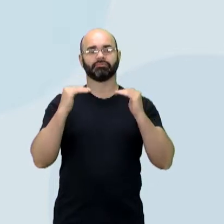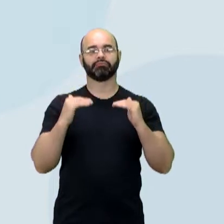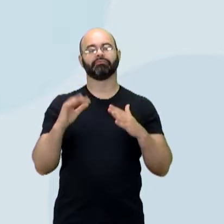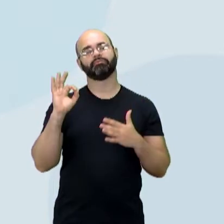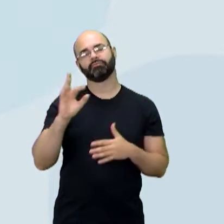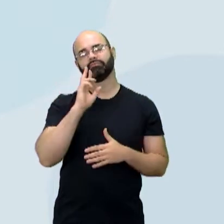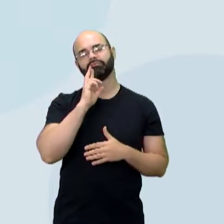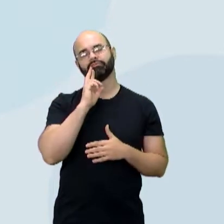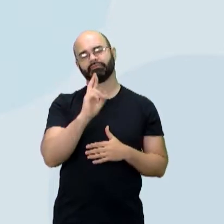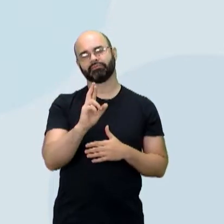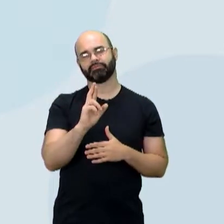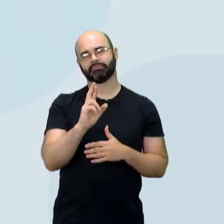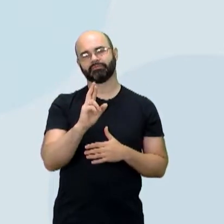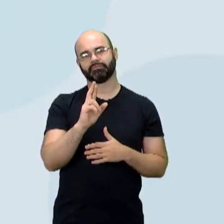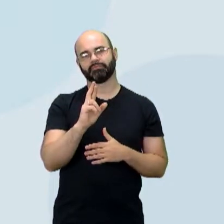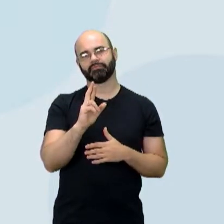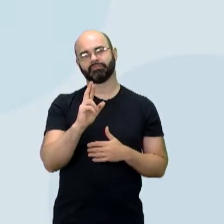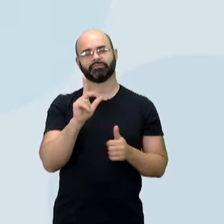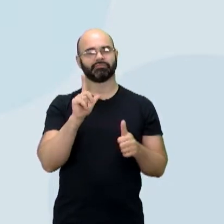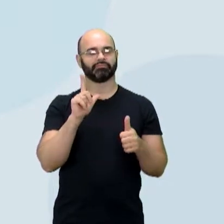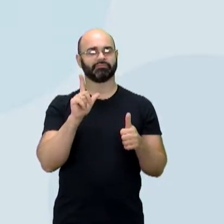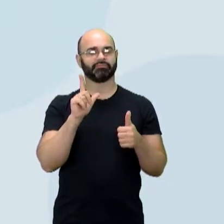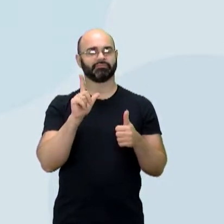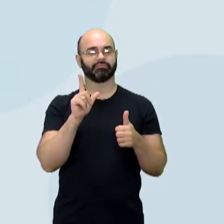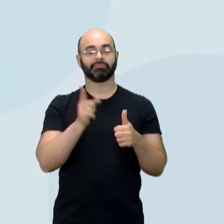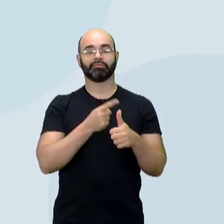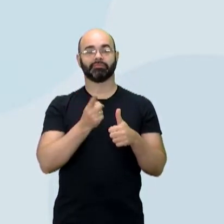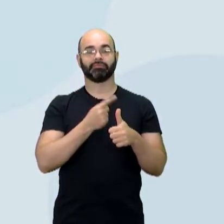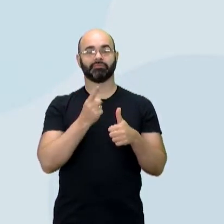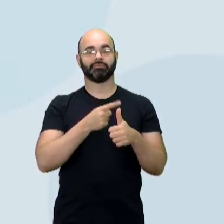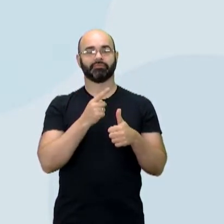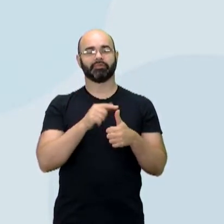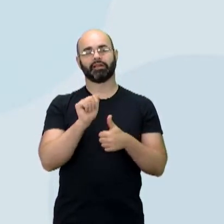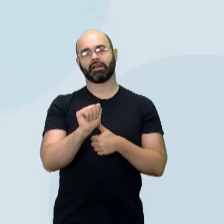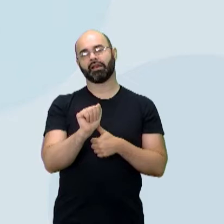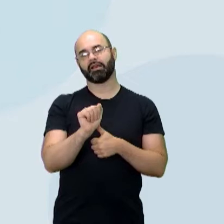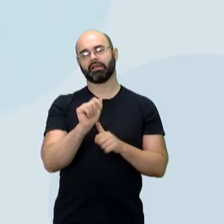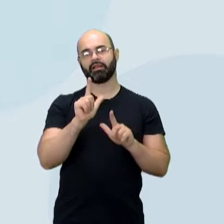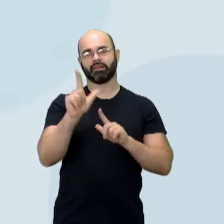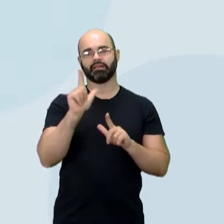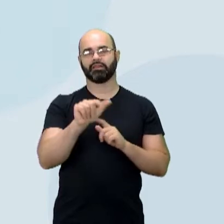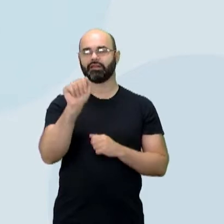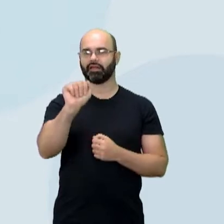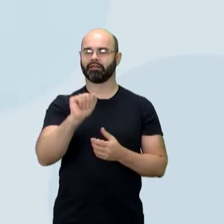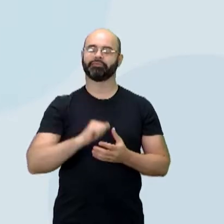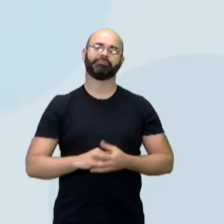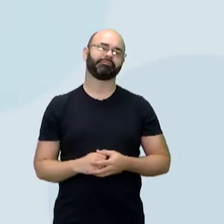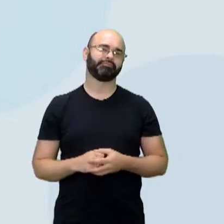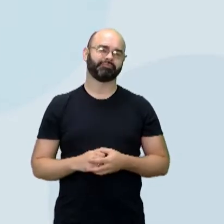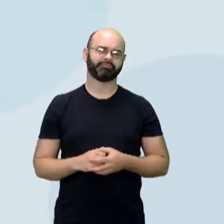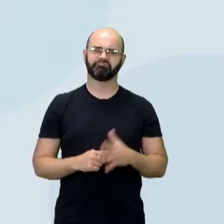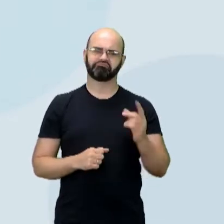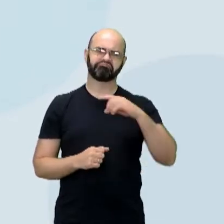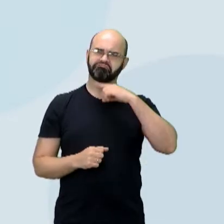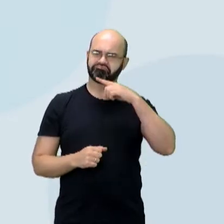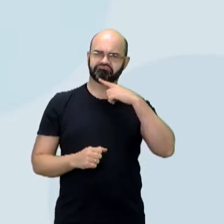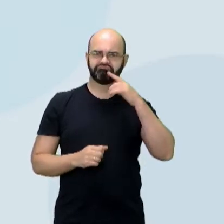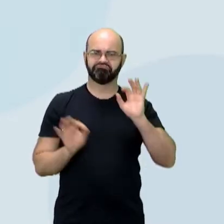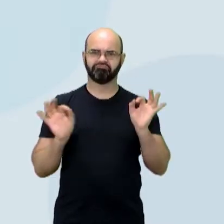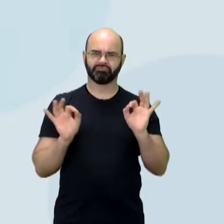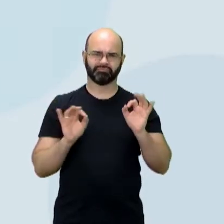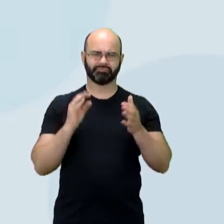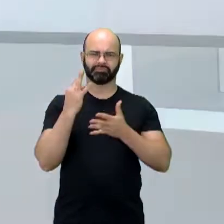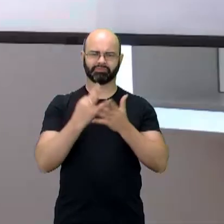a resposta certa é essa aqui, né? A descoberta de água líquida em Marte. Acho que não tem dúvida, esse texto está